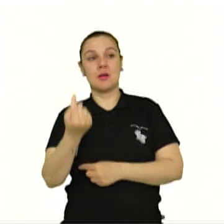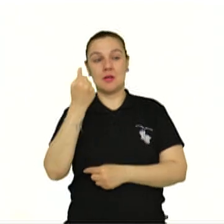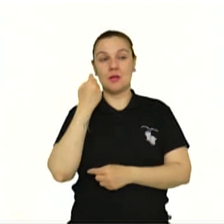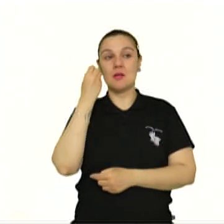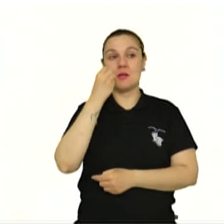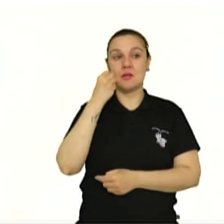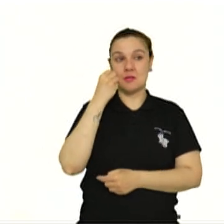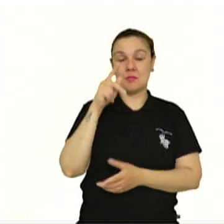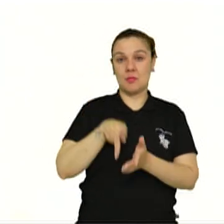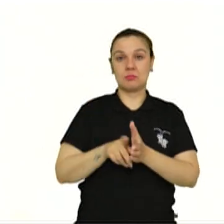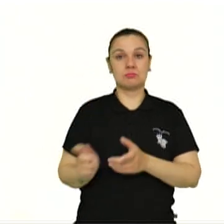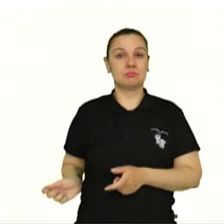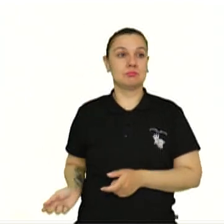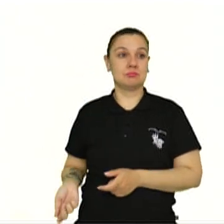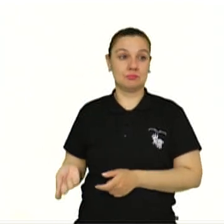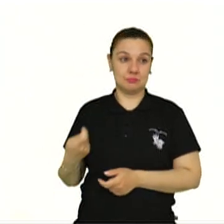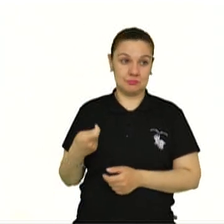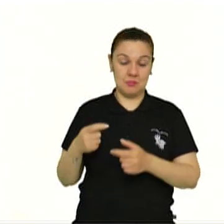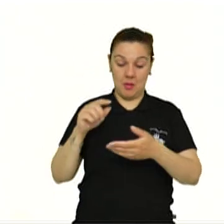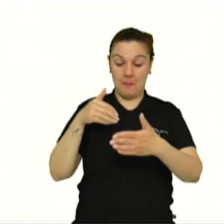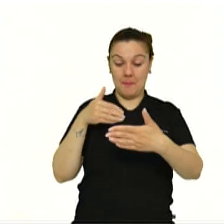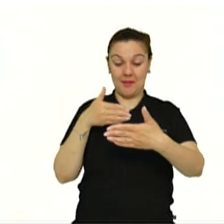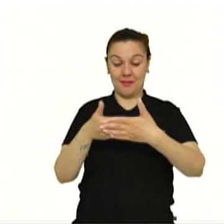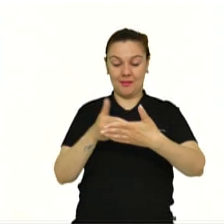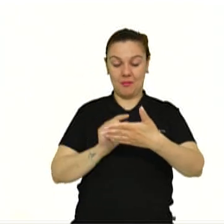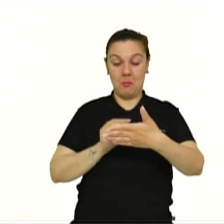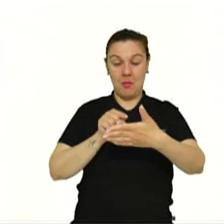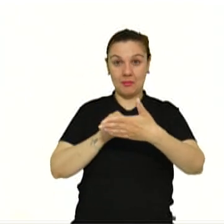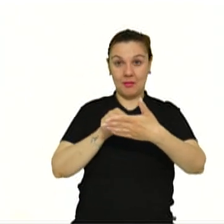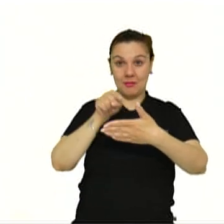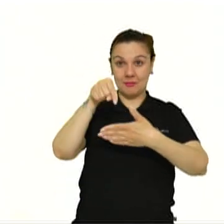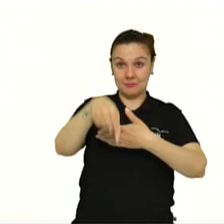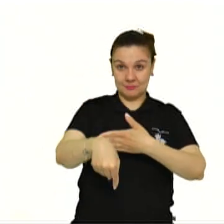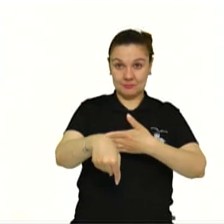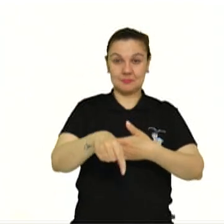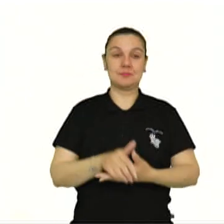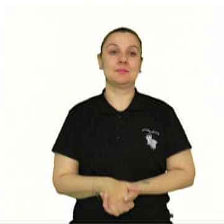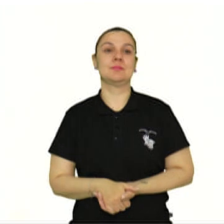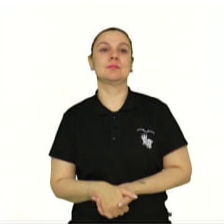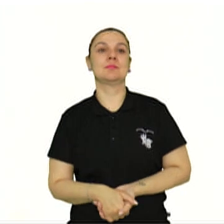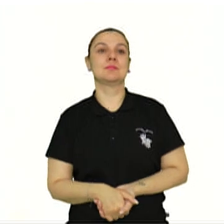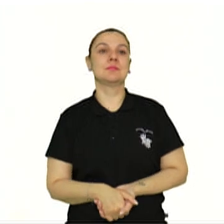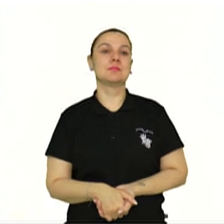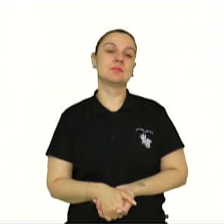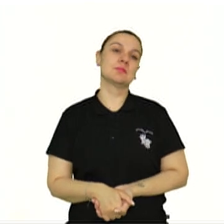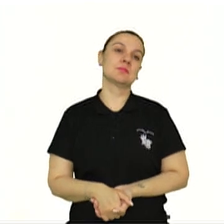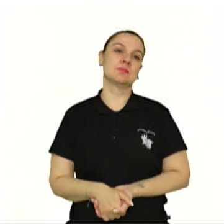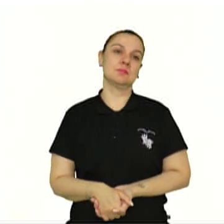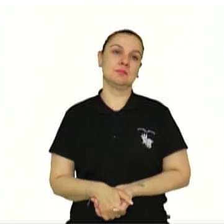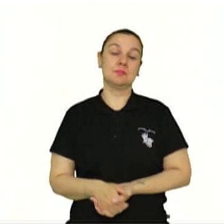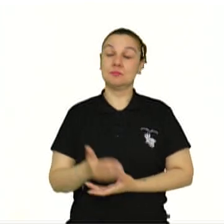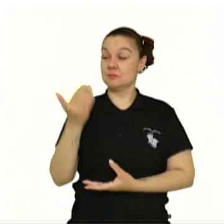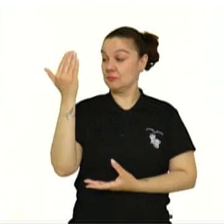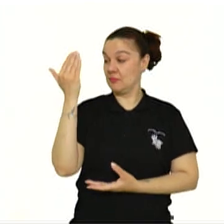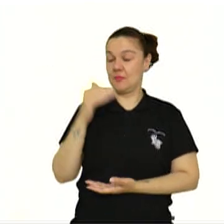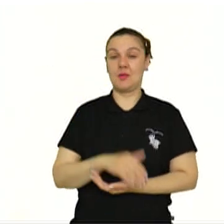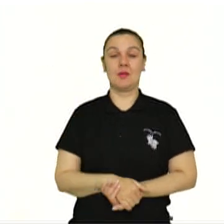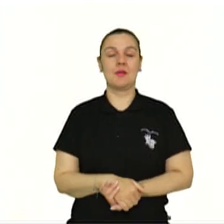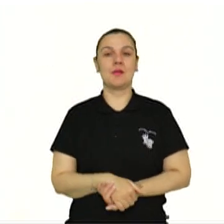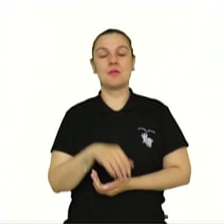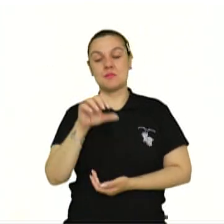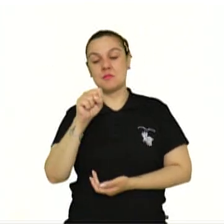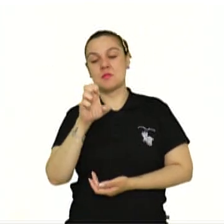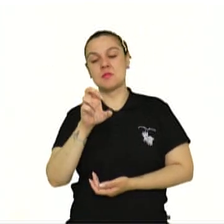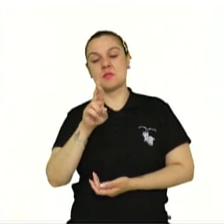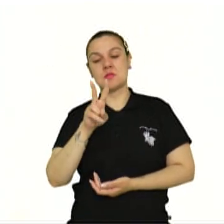retornar a chance de saque, tá? Mas ele tem que bater na rede e cair dentro do campo adversário, tá? E ali está uma imagem para